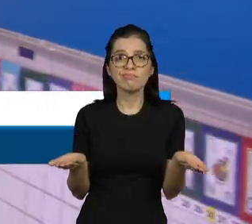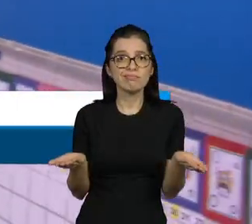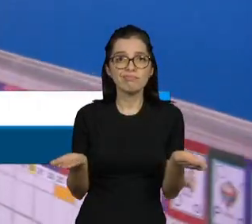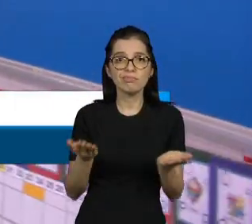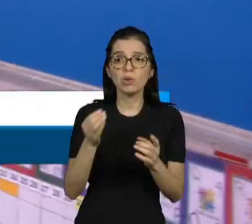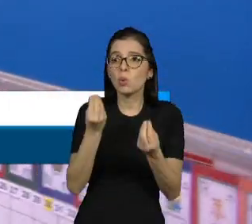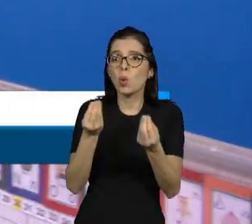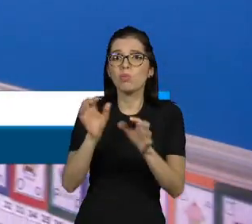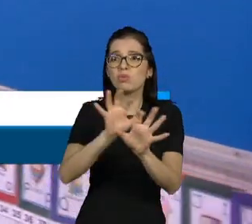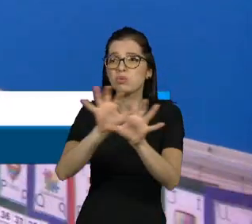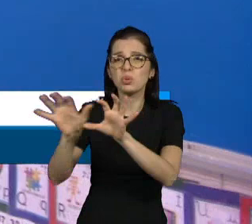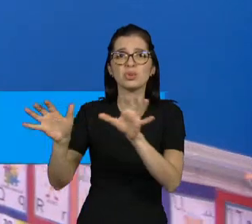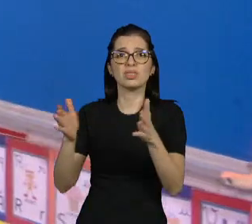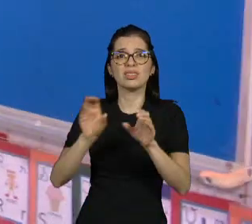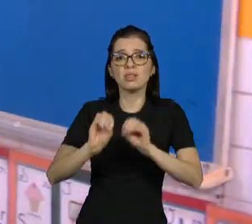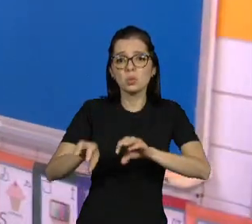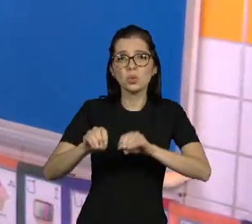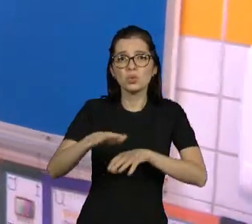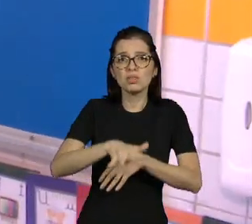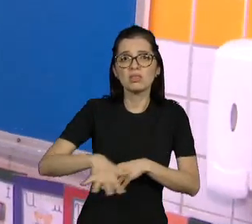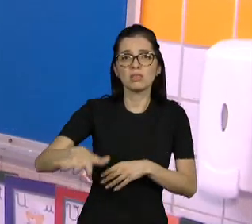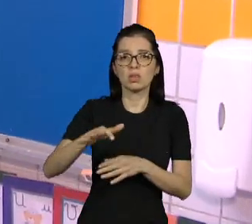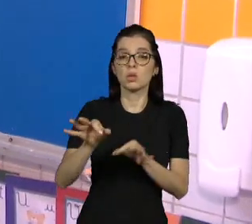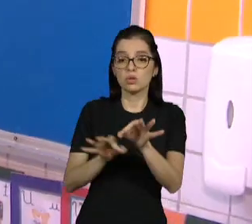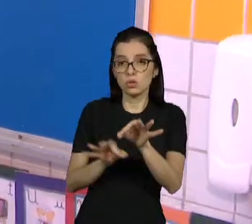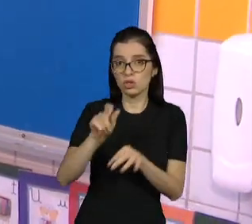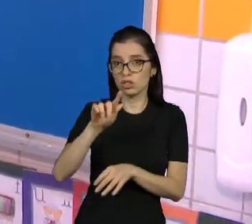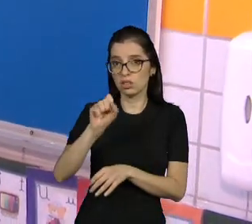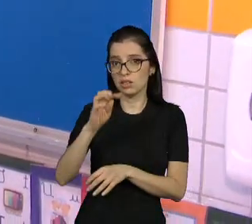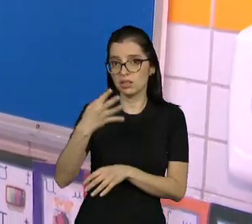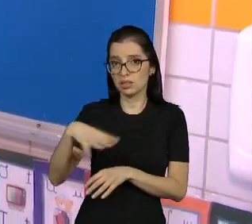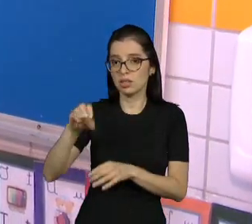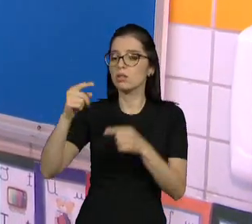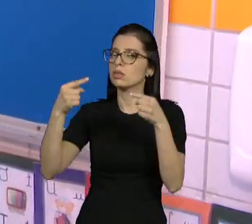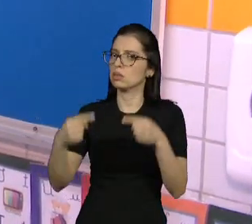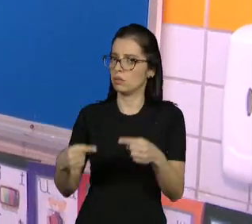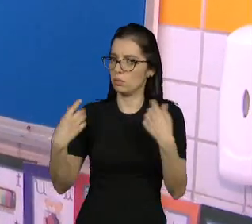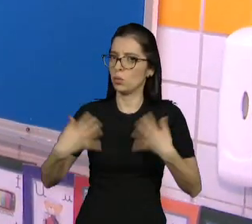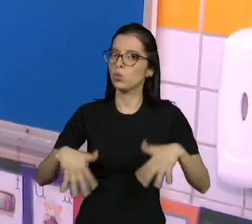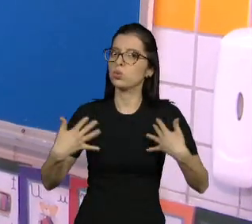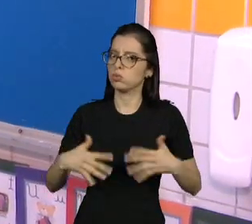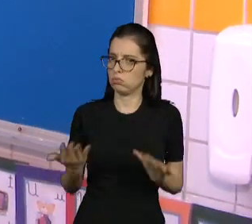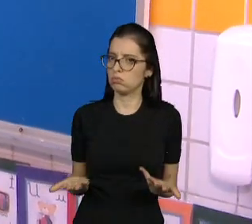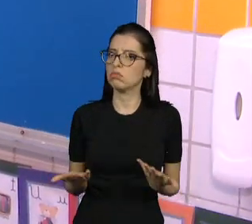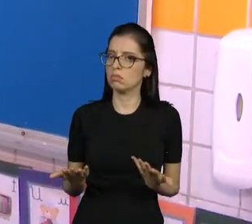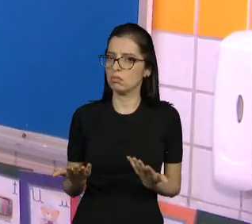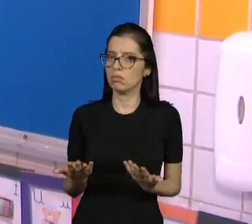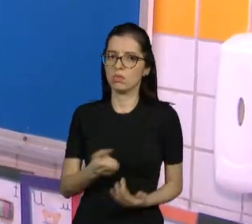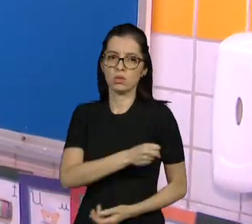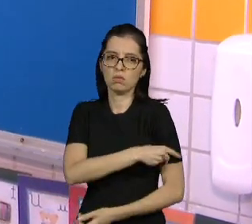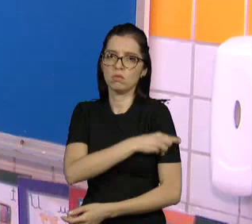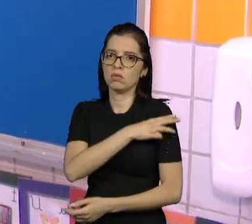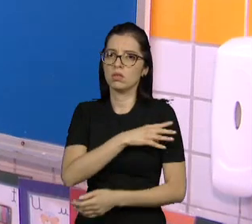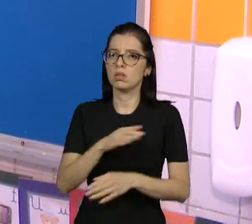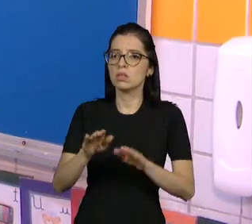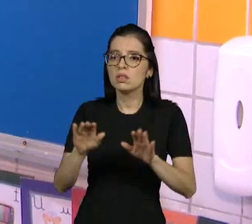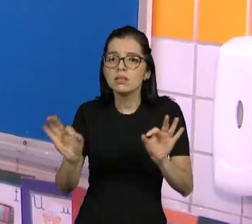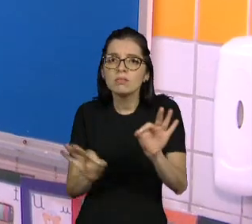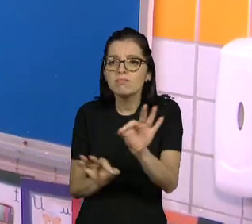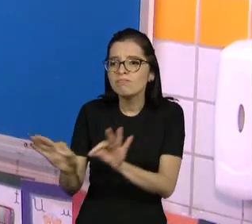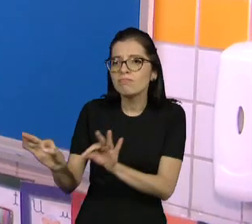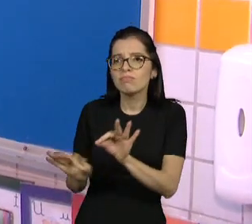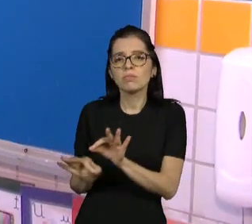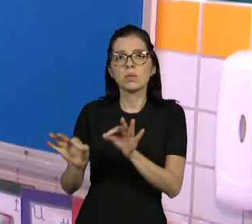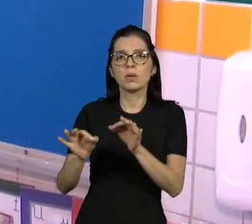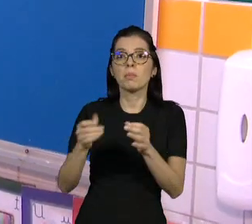educação. Mas é certo que os gestores vão ter um desafio também no ensino fundamental: criar medidas para compensar a falta